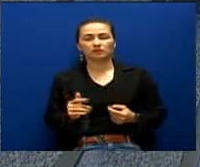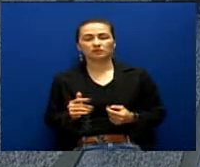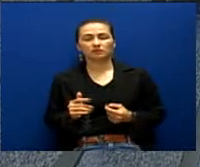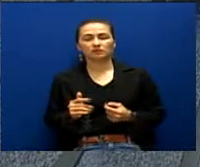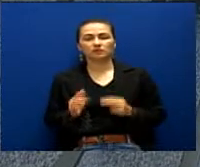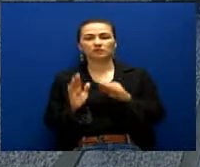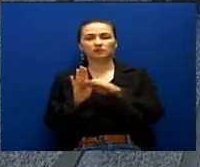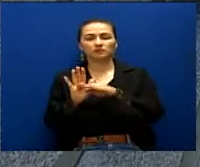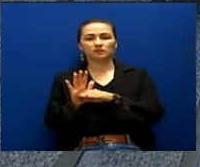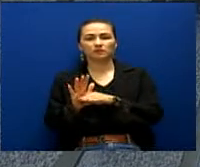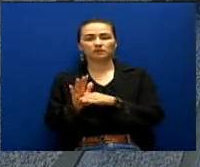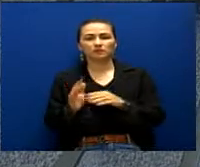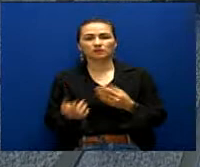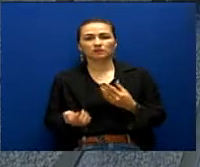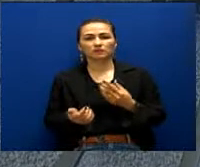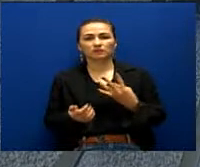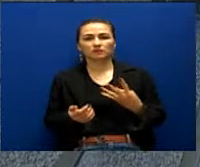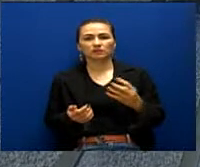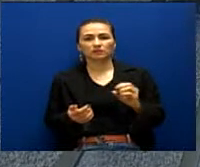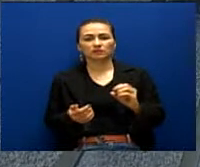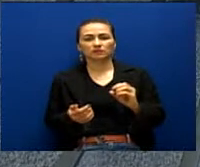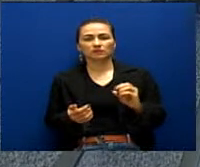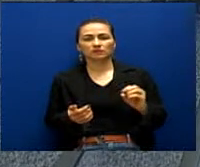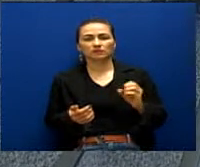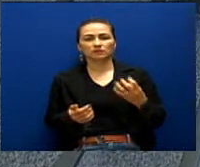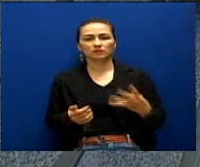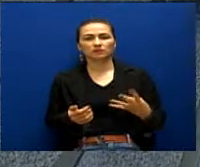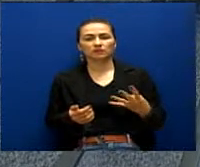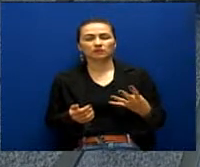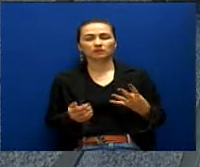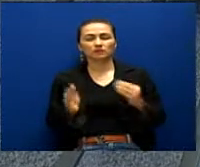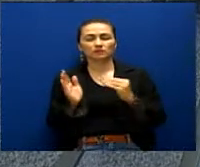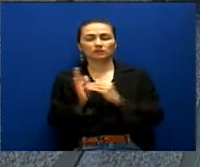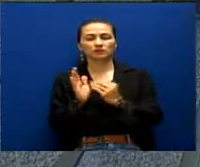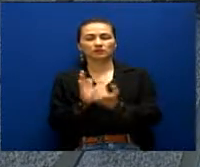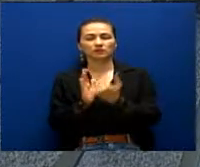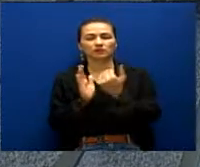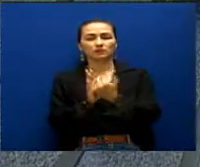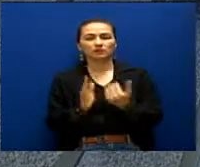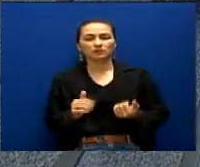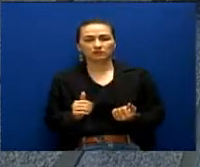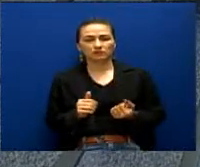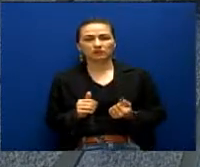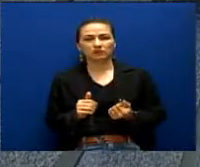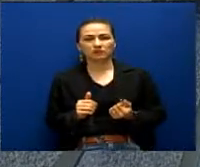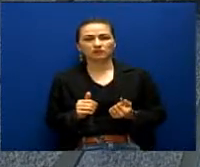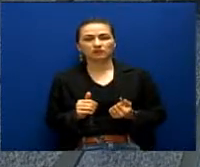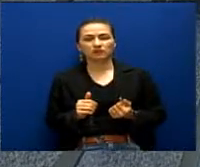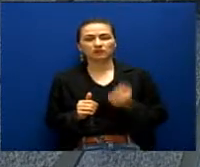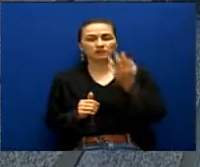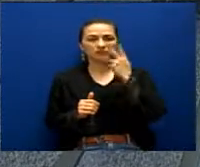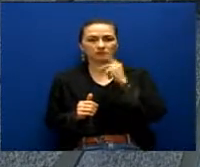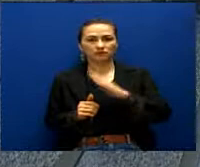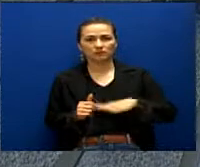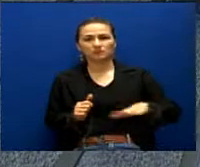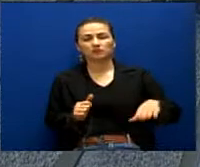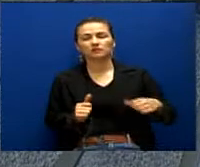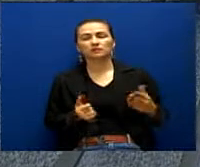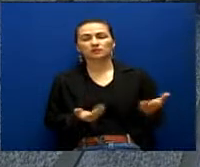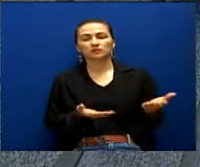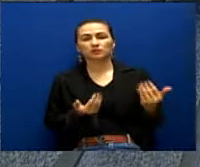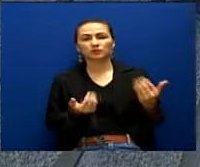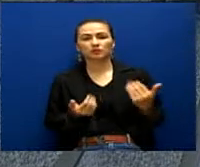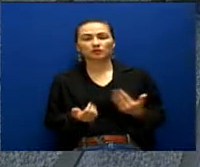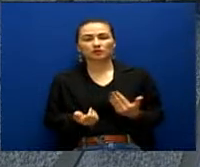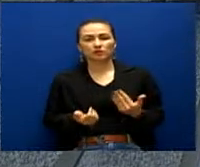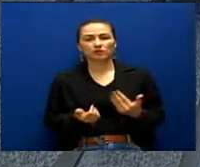4004, Fundo Municipal de Assistência Social, qual seja... Serviço de acolhimento institucional para crianças e adolescentes que integram o